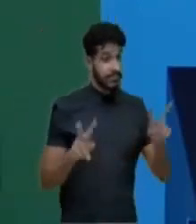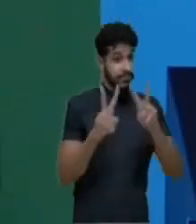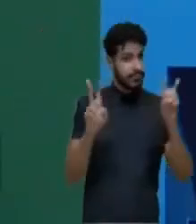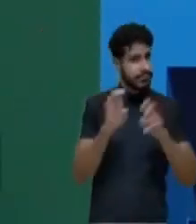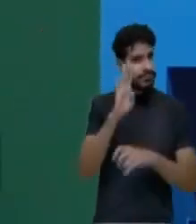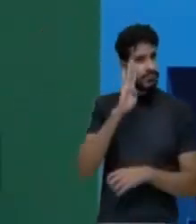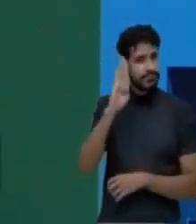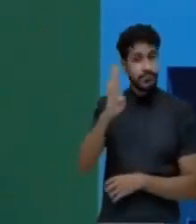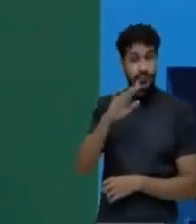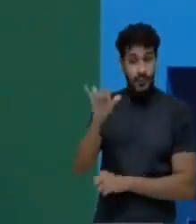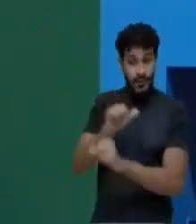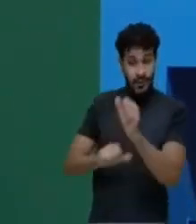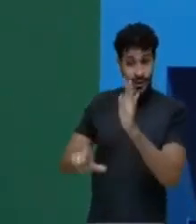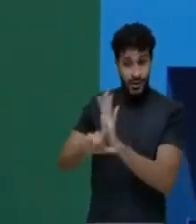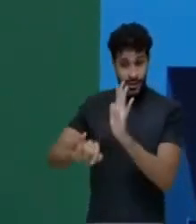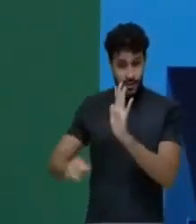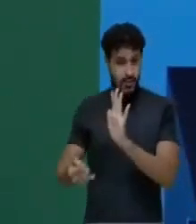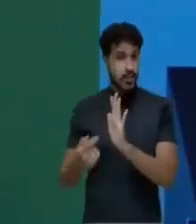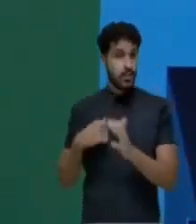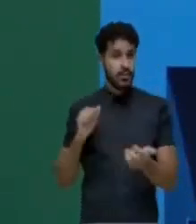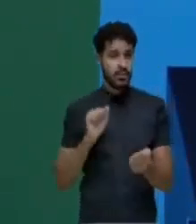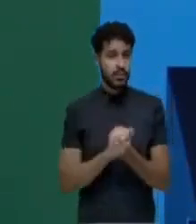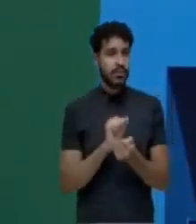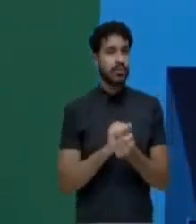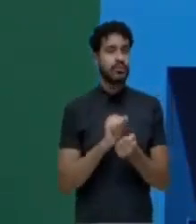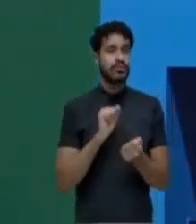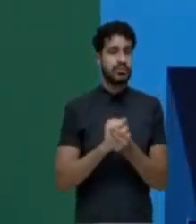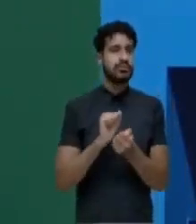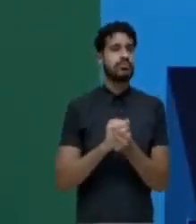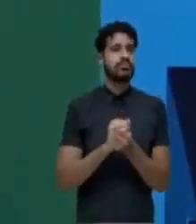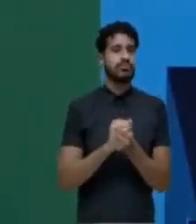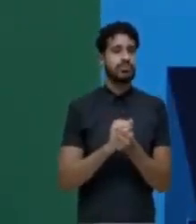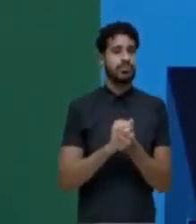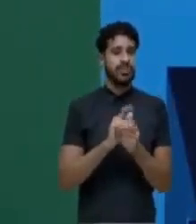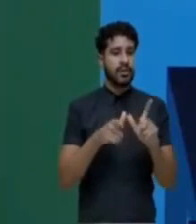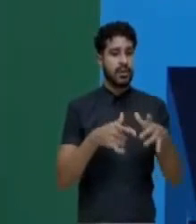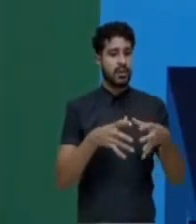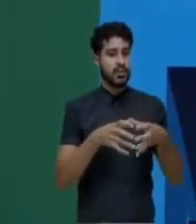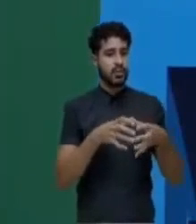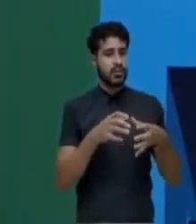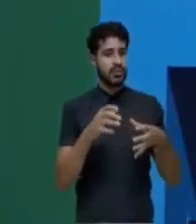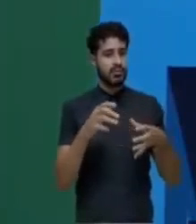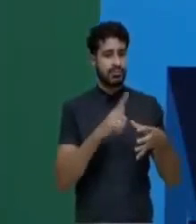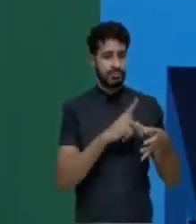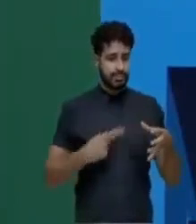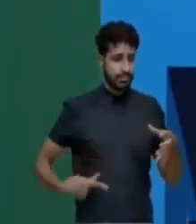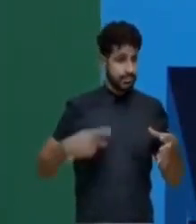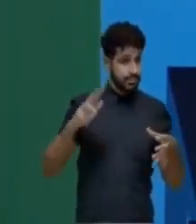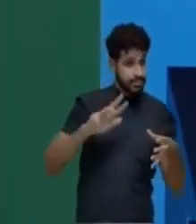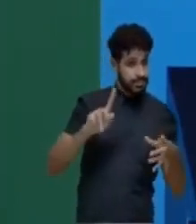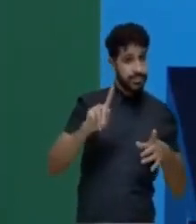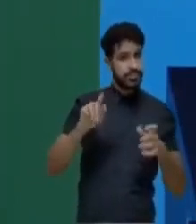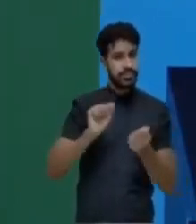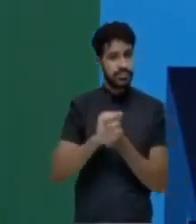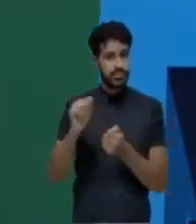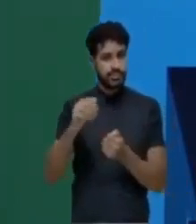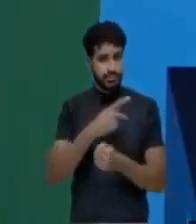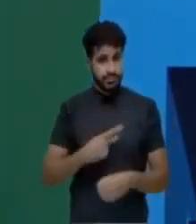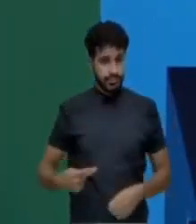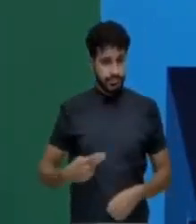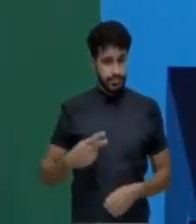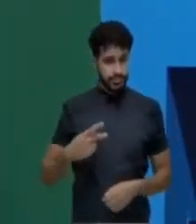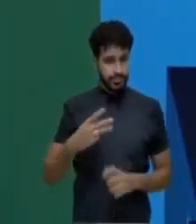Eu estou na equipe do presidente Lula, ao lado do ministro Haddad. Estamos num esforço concentrado para, depois de uma pandemia que deixou